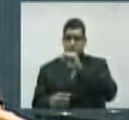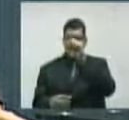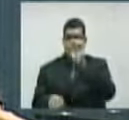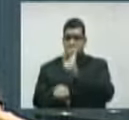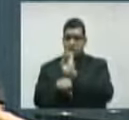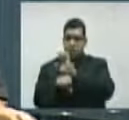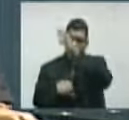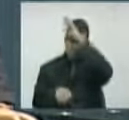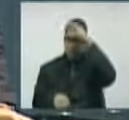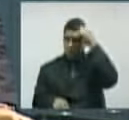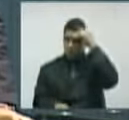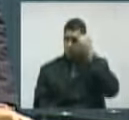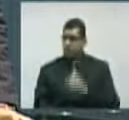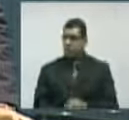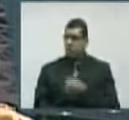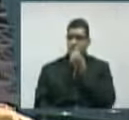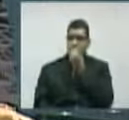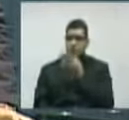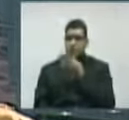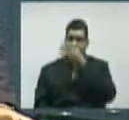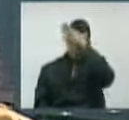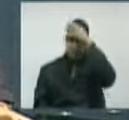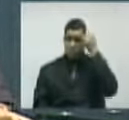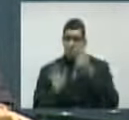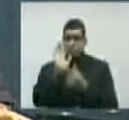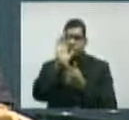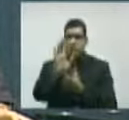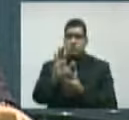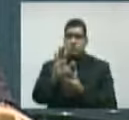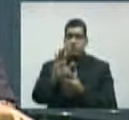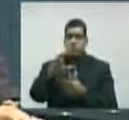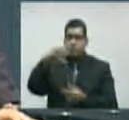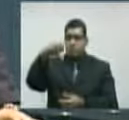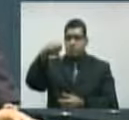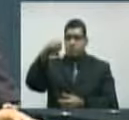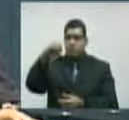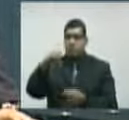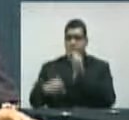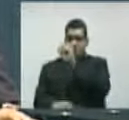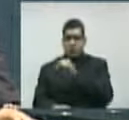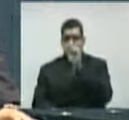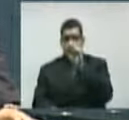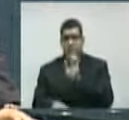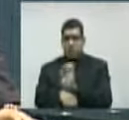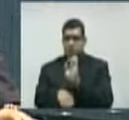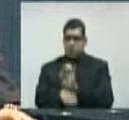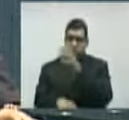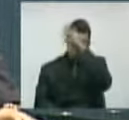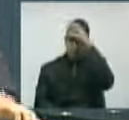do Amazonas. E Manaus simboliza mais de 90% da economia do estado do Amazonas.